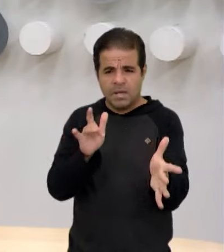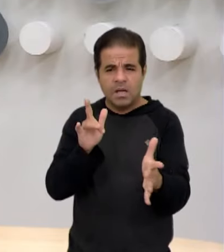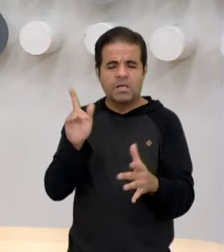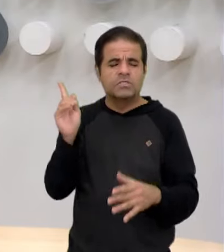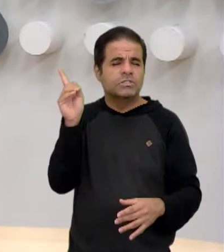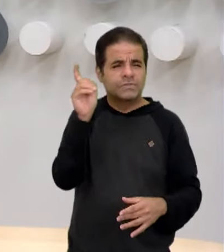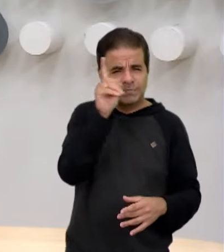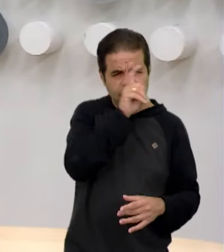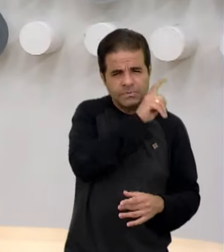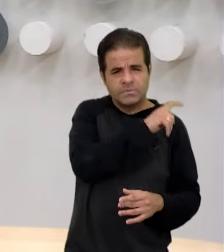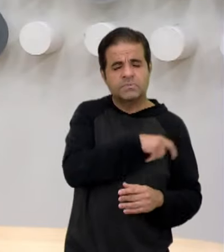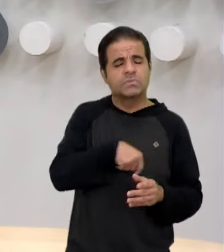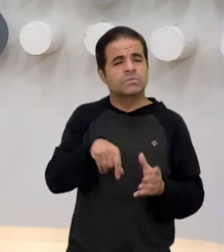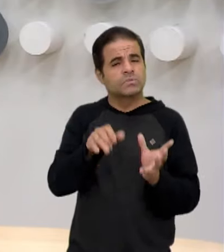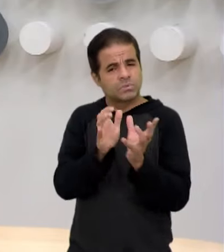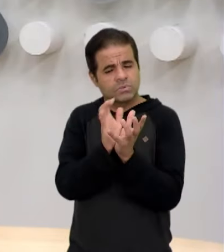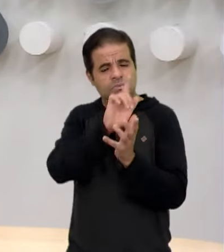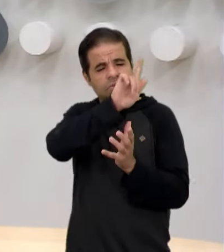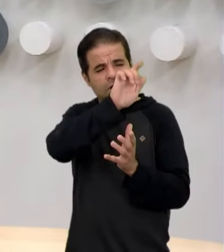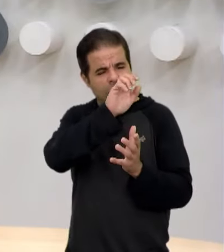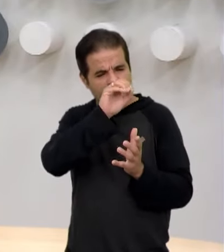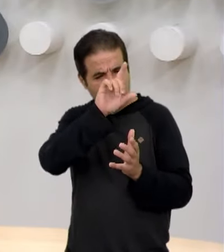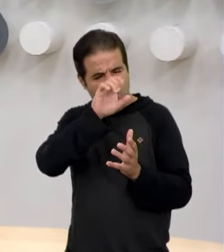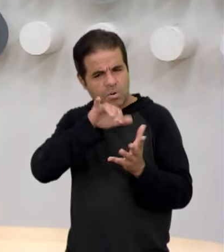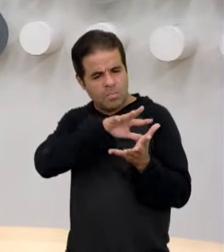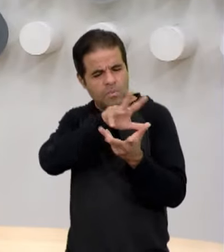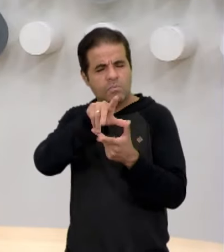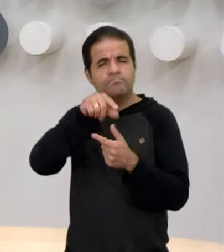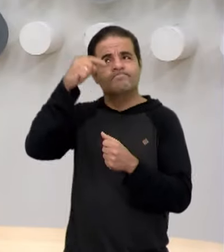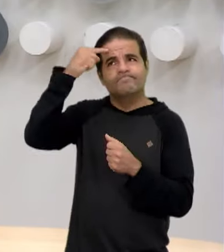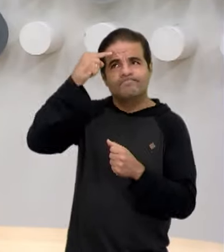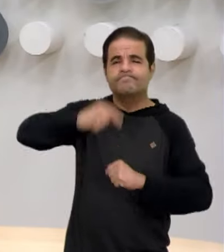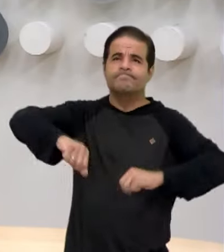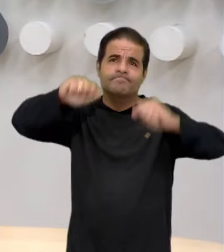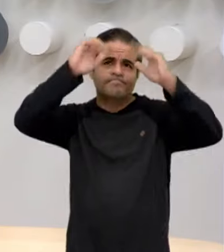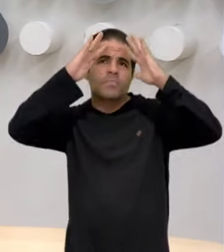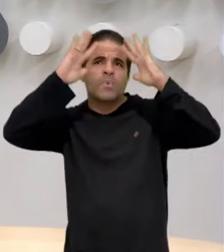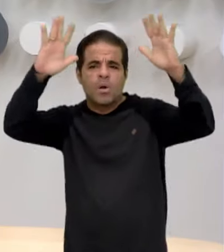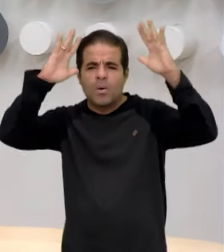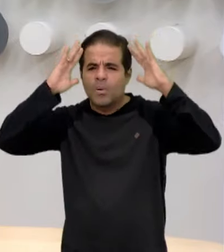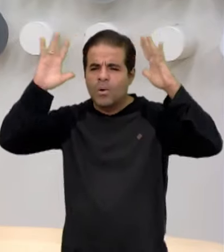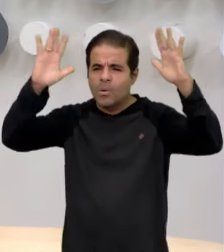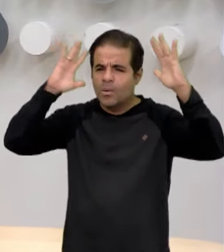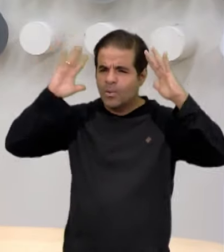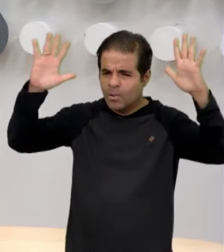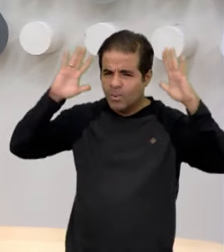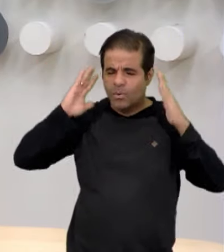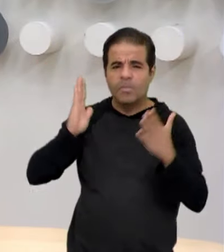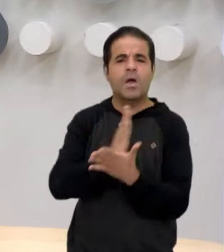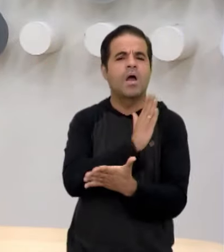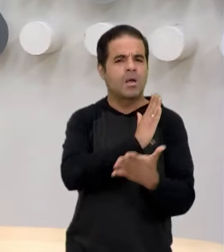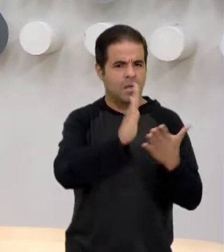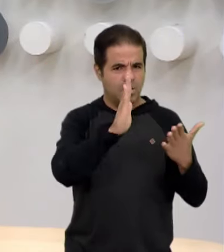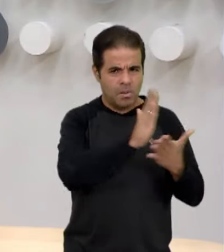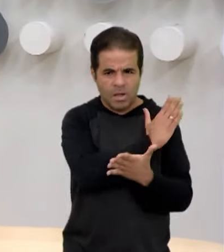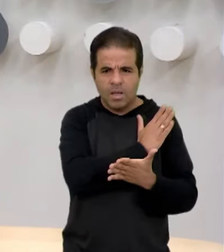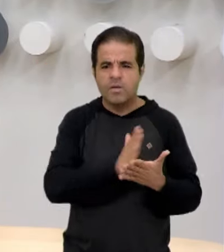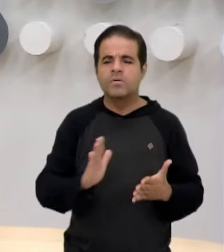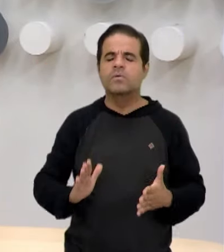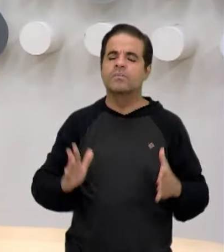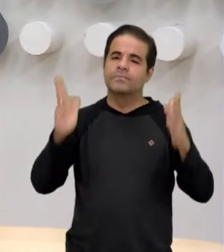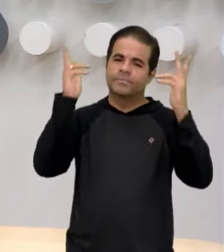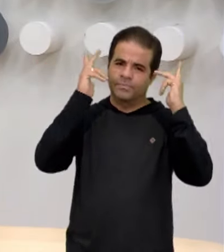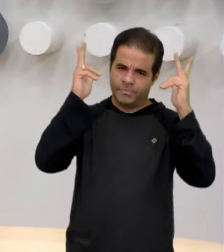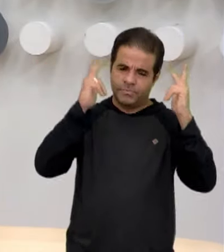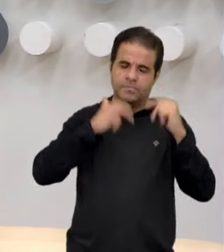complicado, né? Então os geógrafos aí do futuro vão ter que tentar aí criar novos termos para separar essa paisagem natural